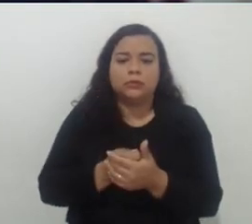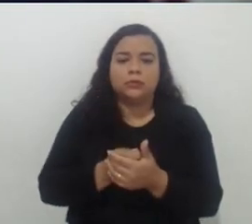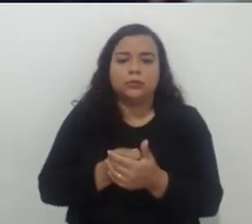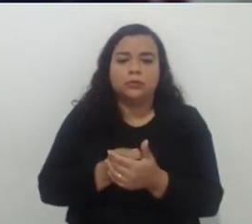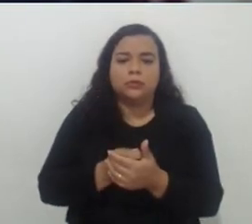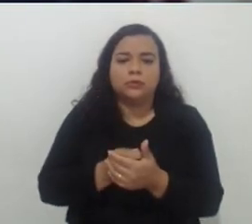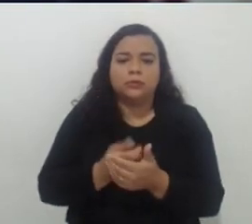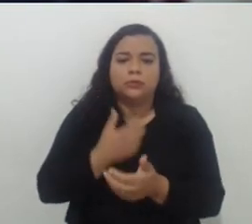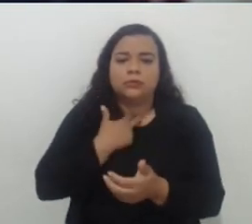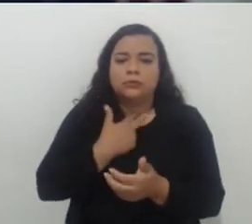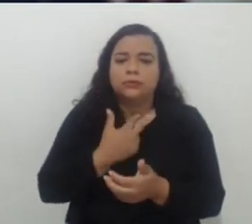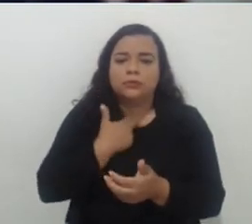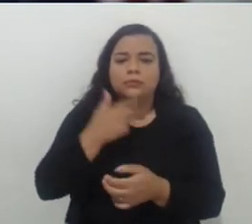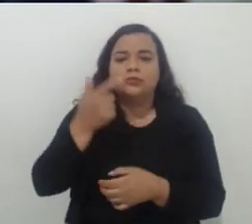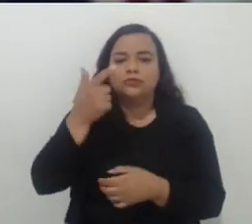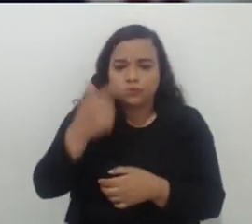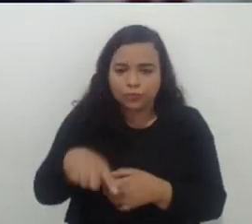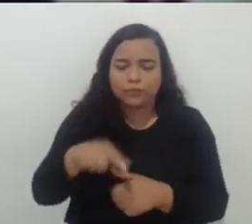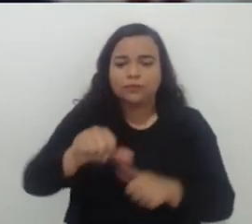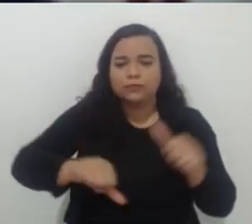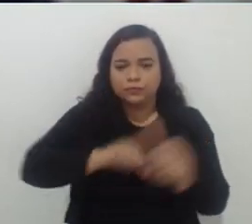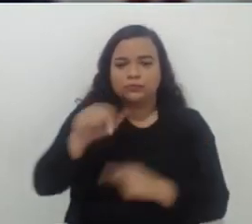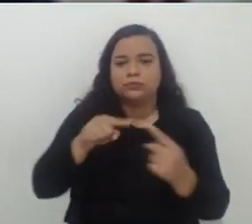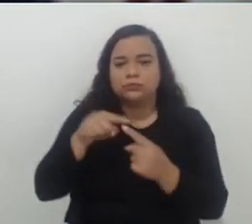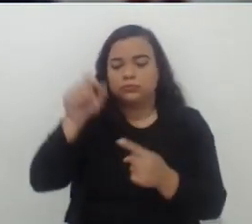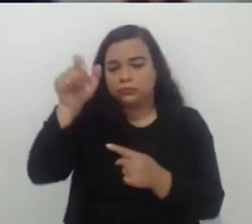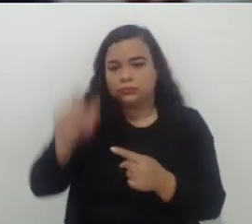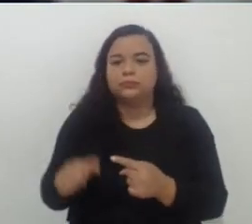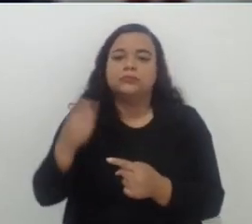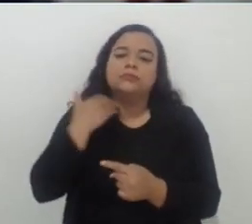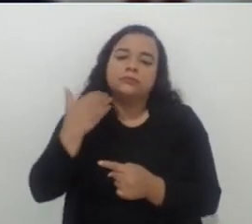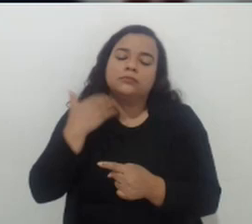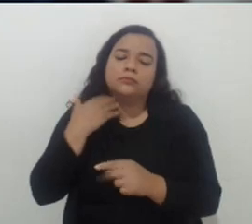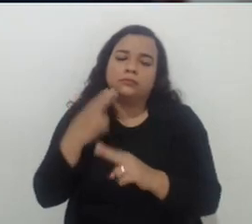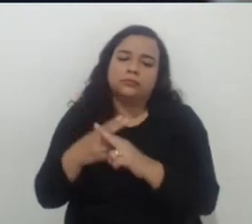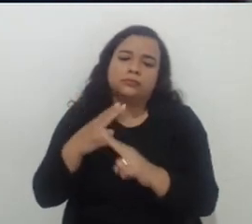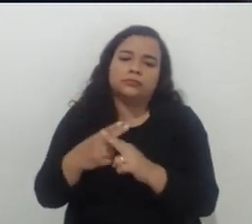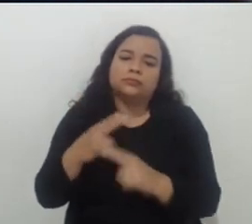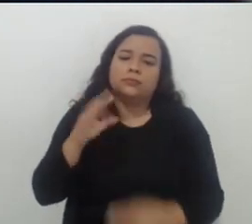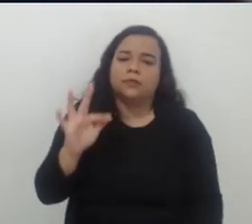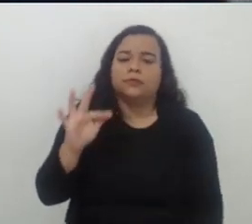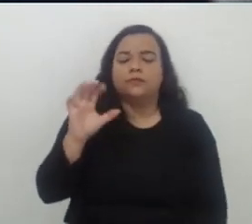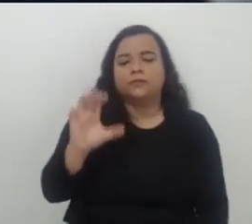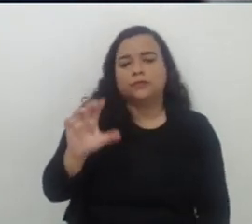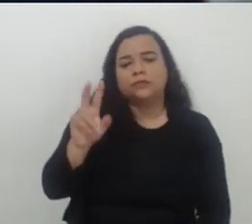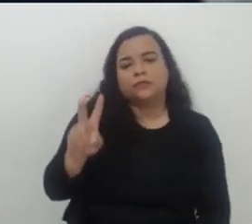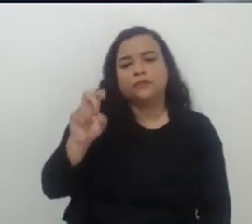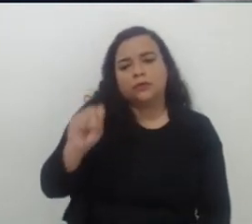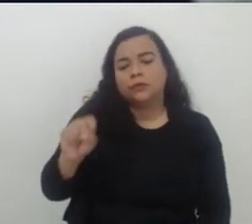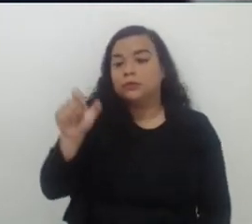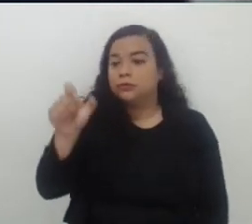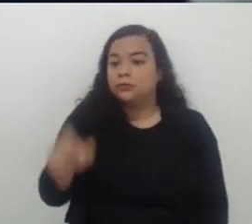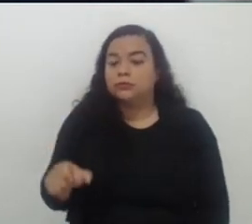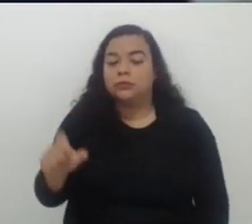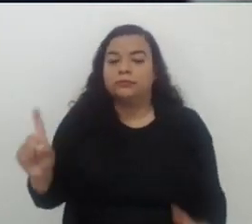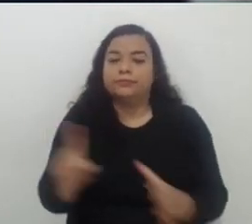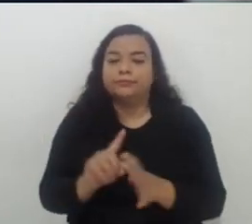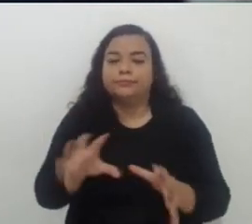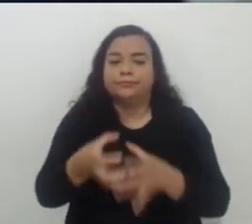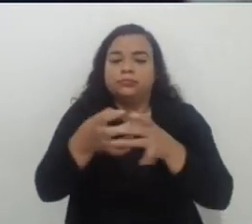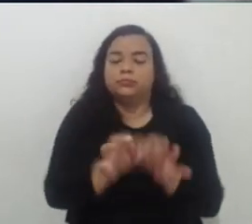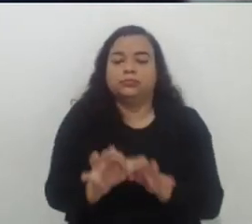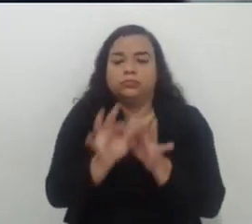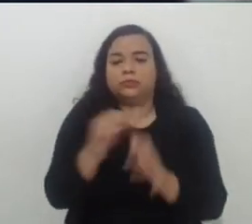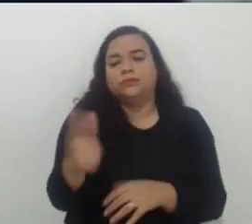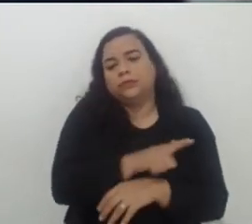redirecionamento para a Caixa FCVS, pessoa jurídica que não integrou a lide, que não é parte na demanda e não